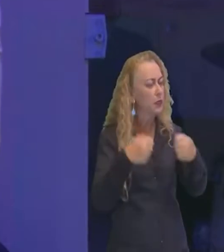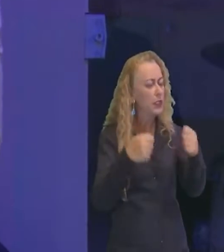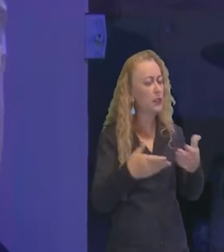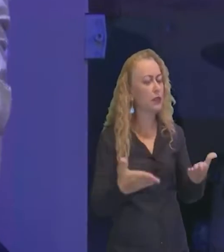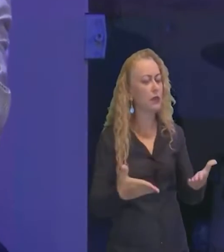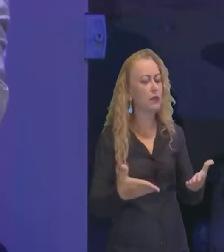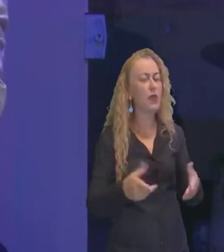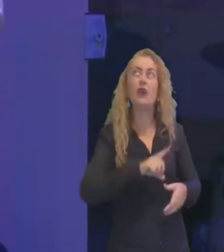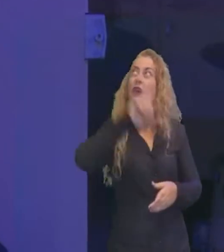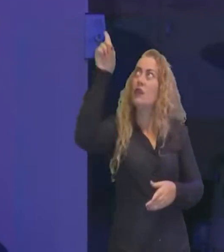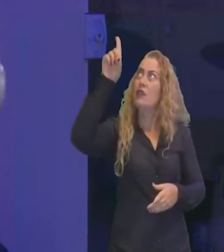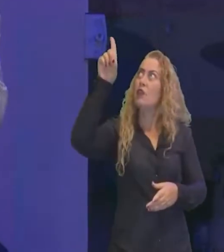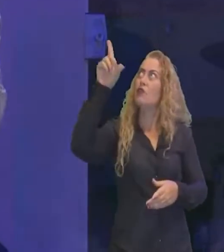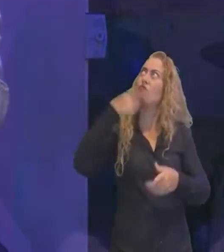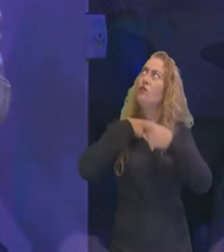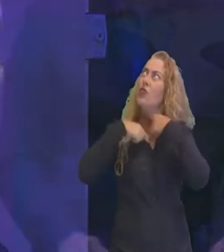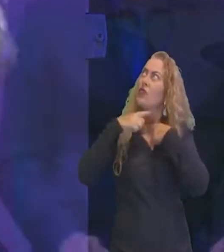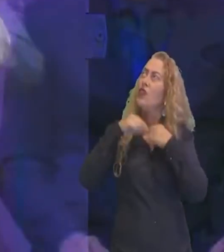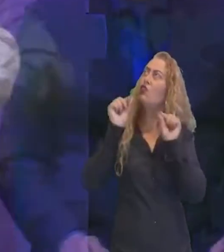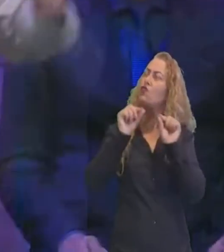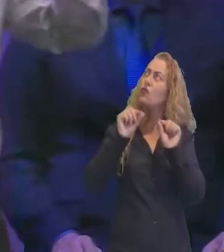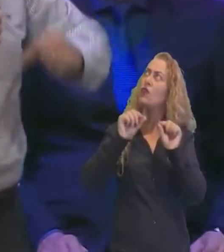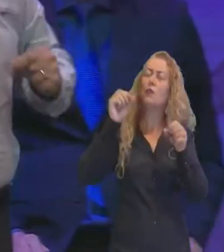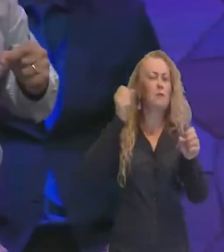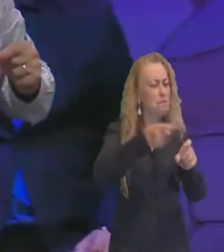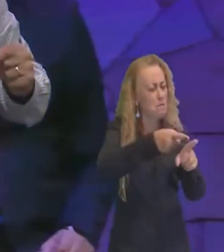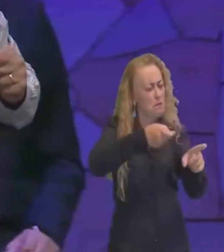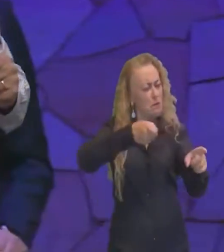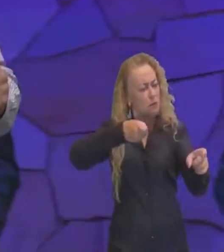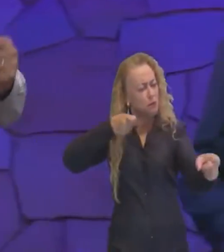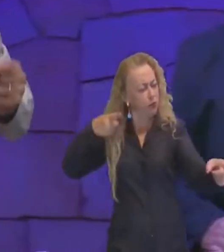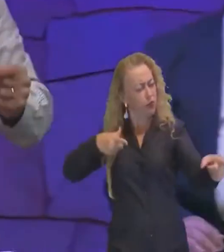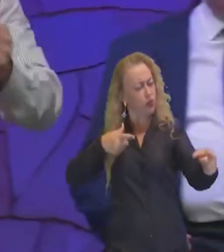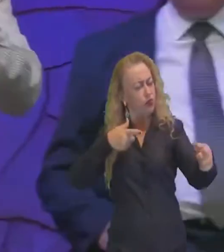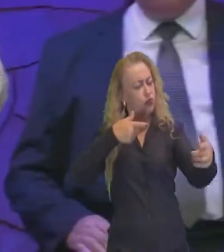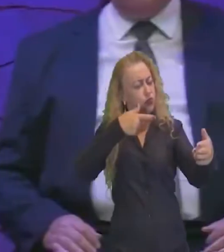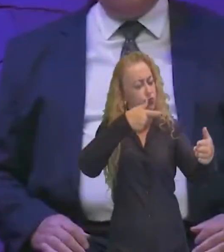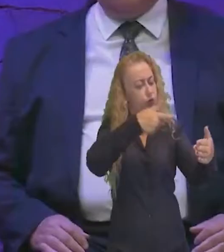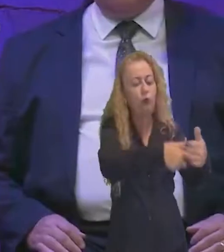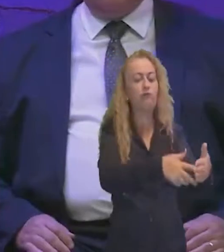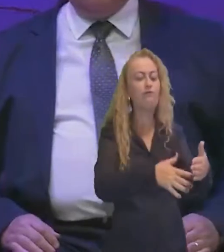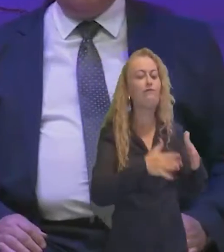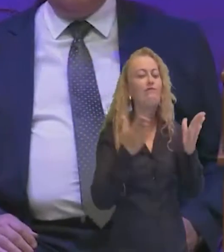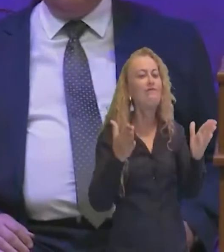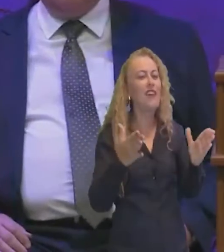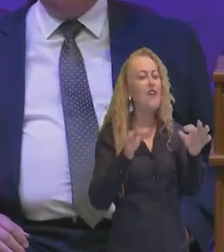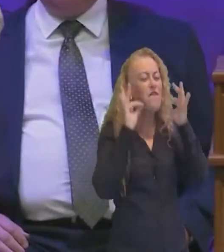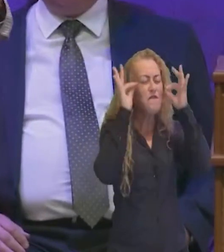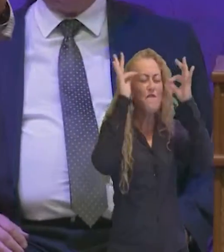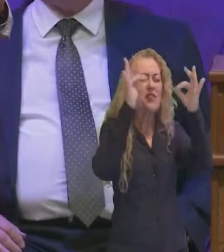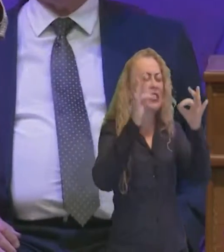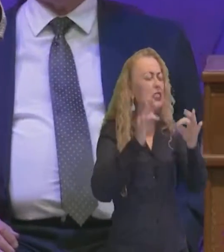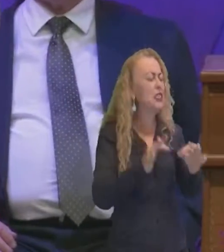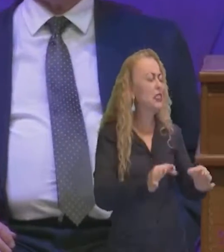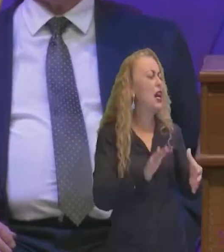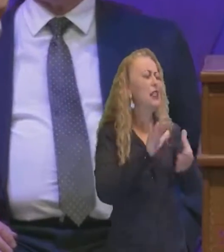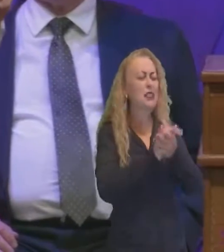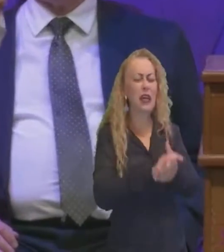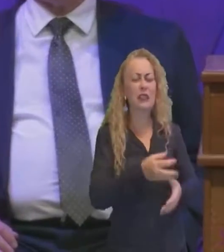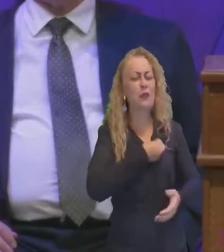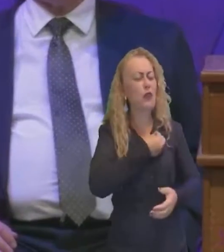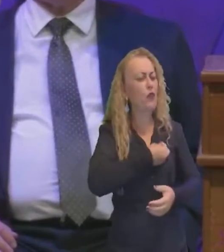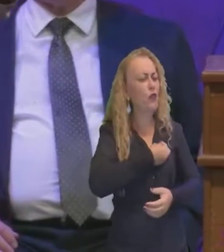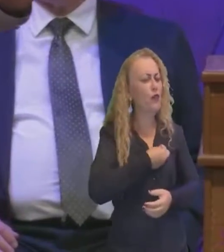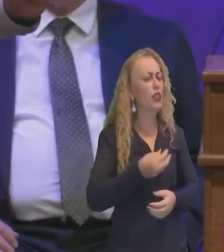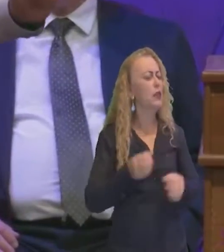Deus. Deus tem um alvo para a nossa vida, Deus tem um alvo para o nosso casamento, Deus tem um alvo de fidelidade. E o que é